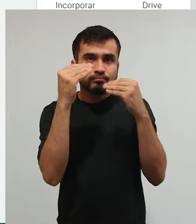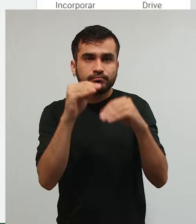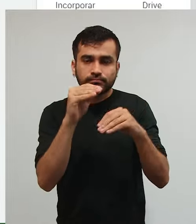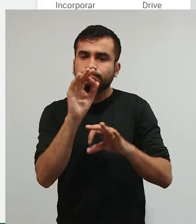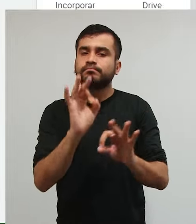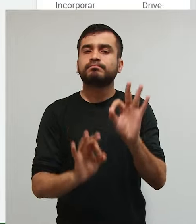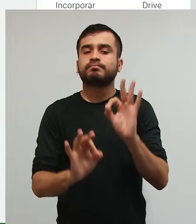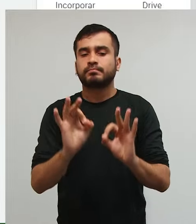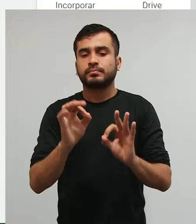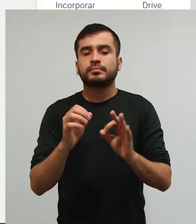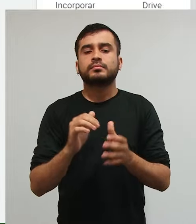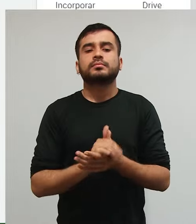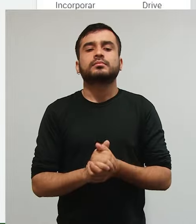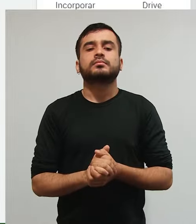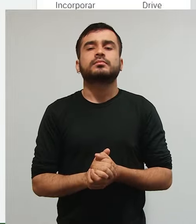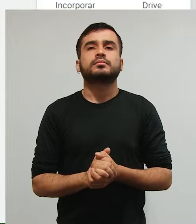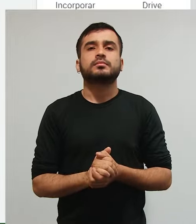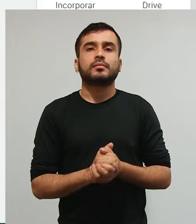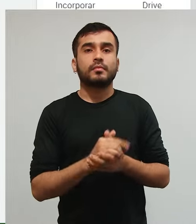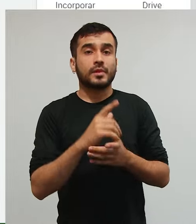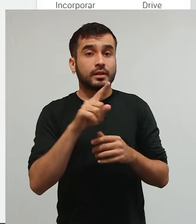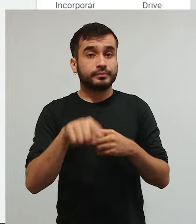2.2 é a